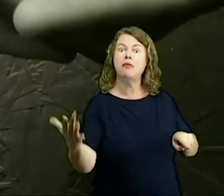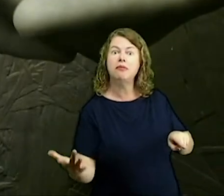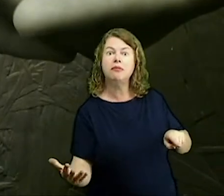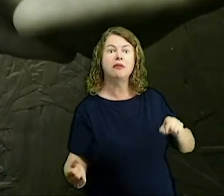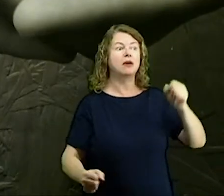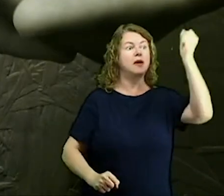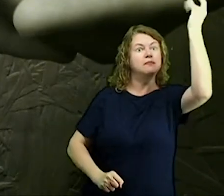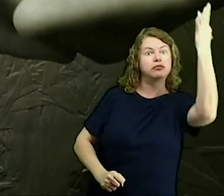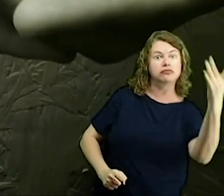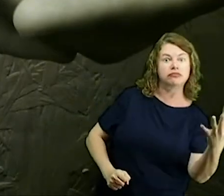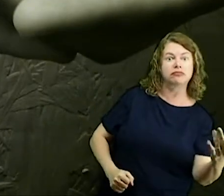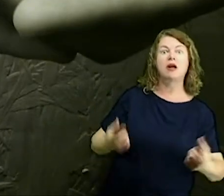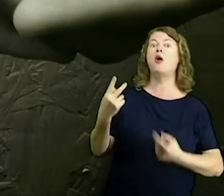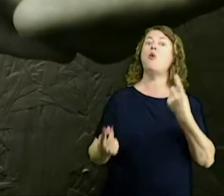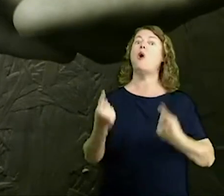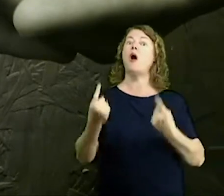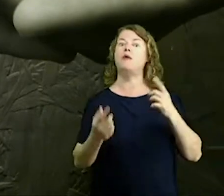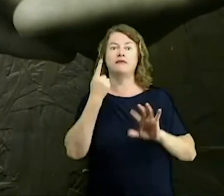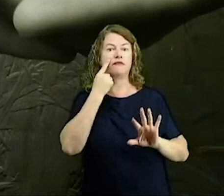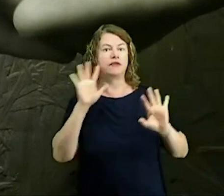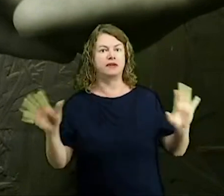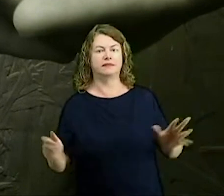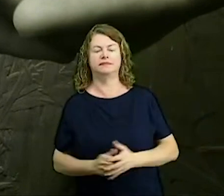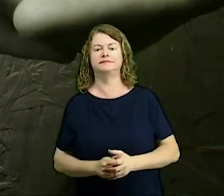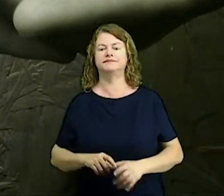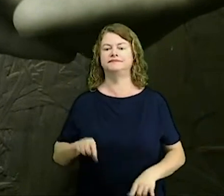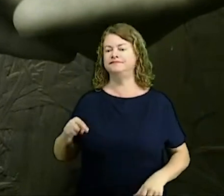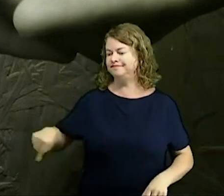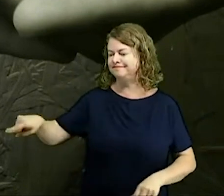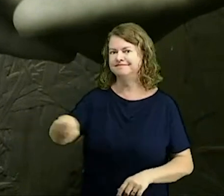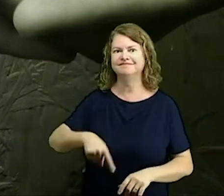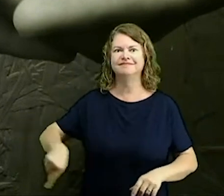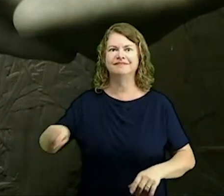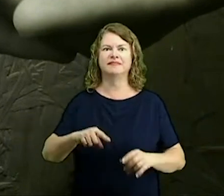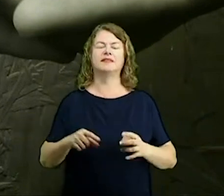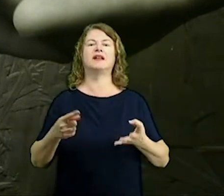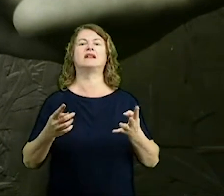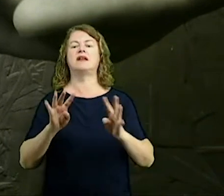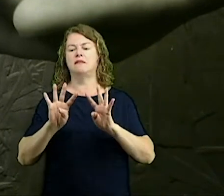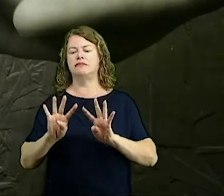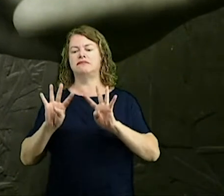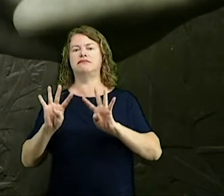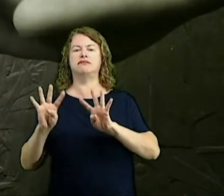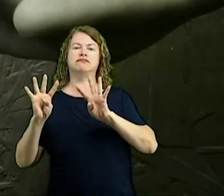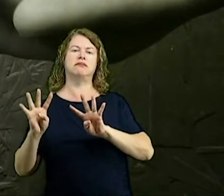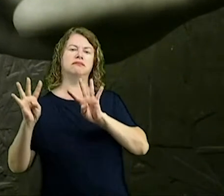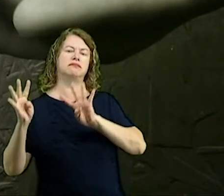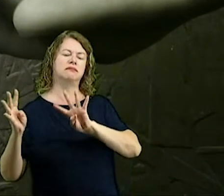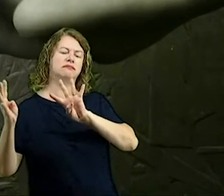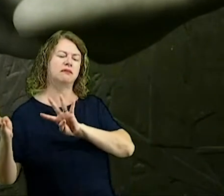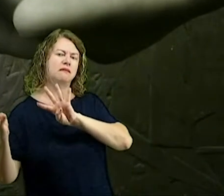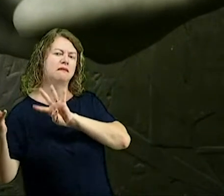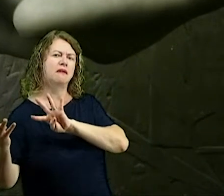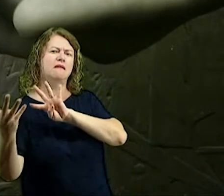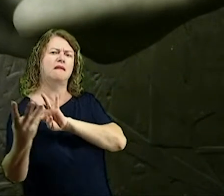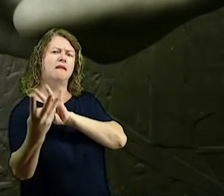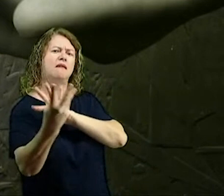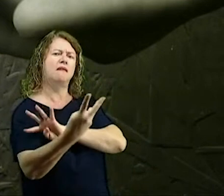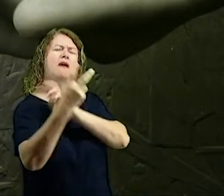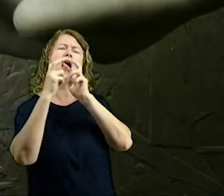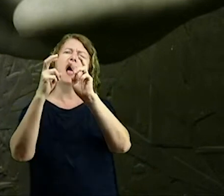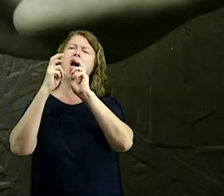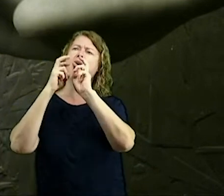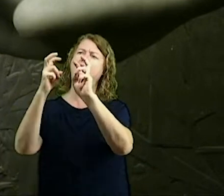embaixo que eles deram, e prepararam e invocaram o nome de Baal, desde a manhã até o meio-dia, dizendo: a Baal,